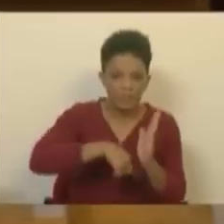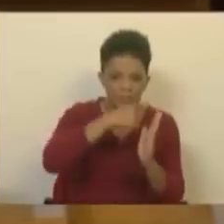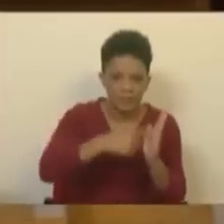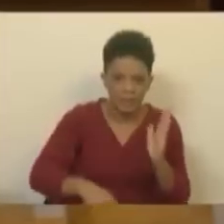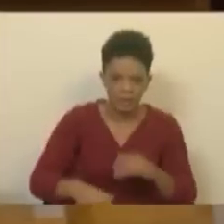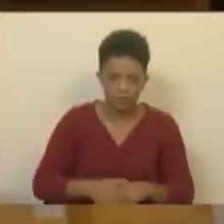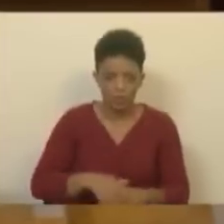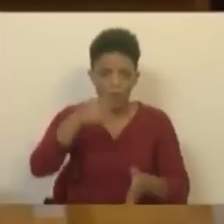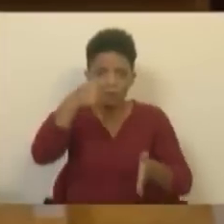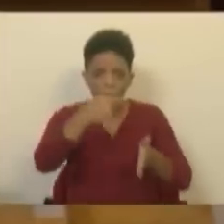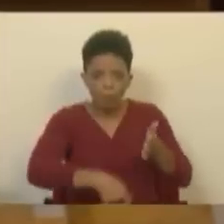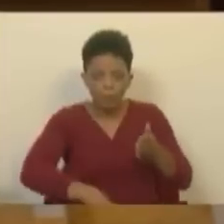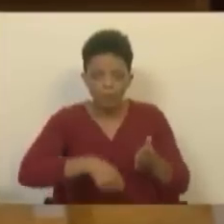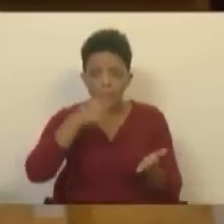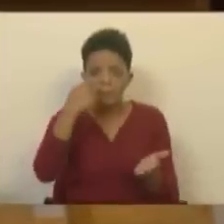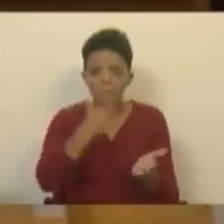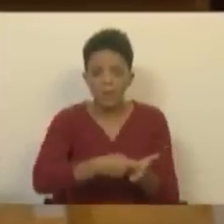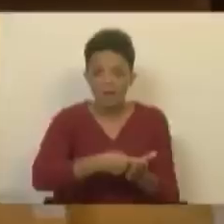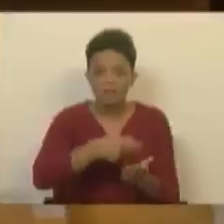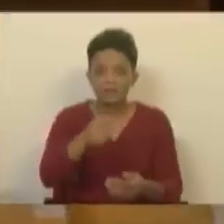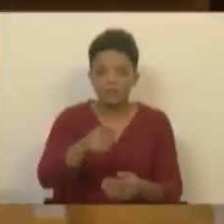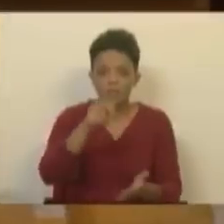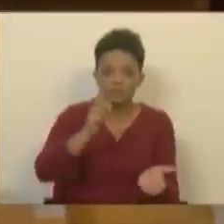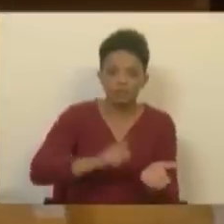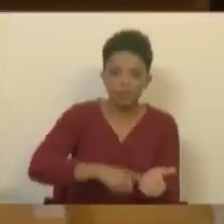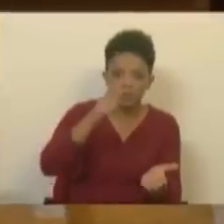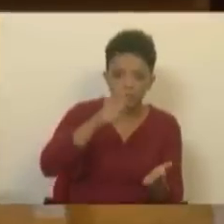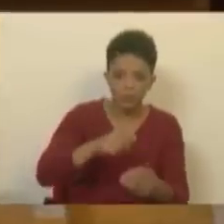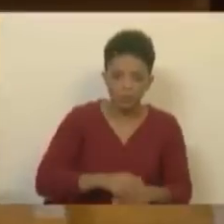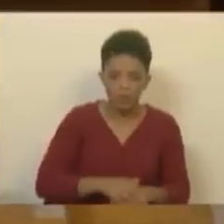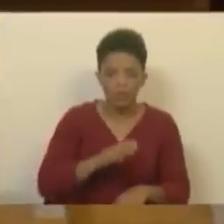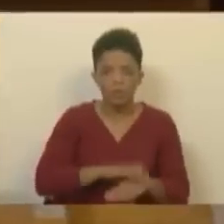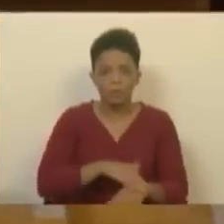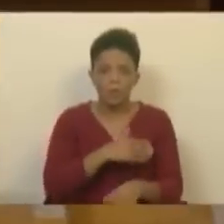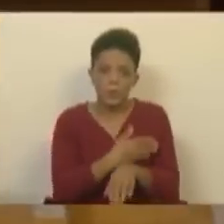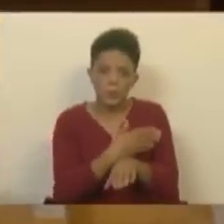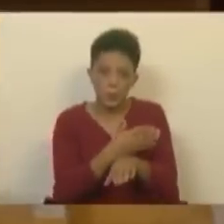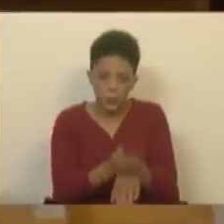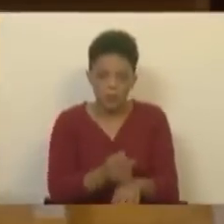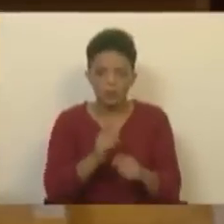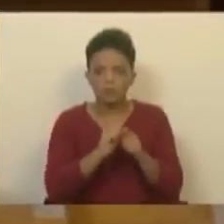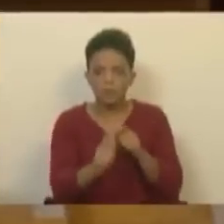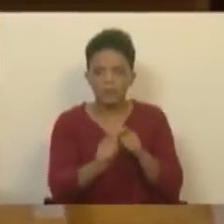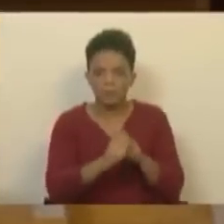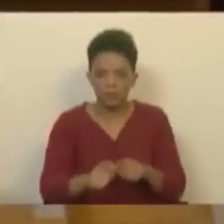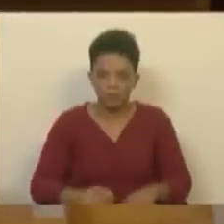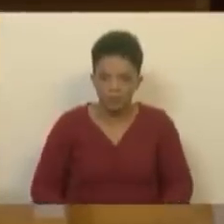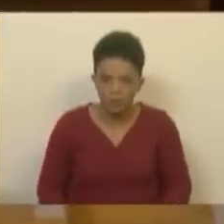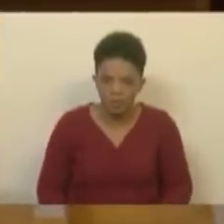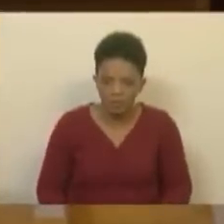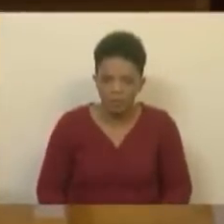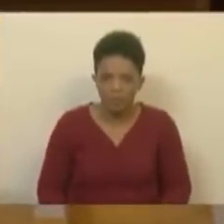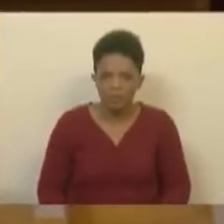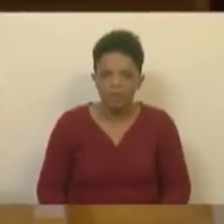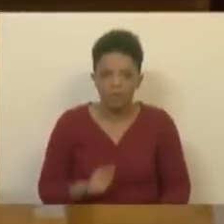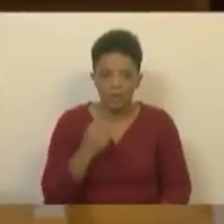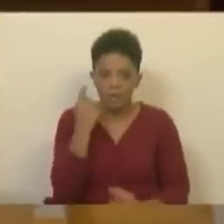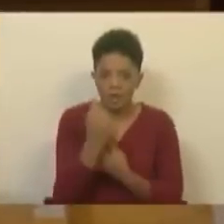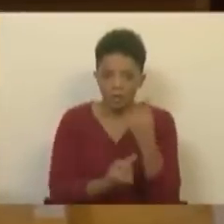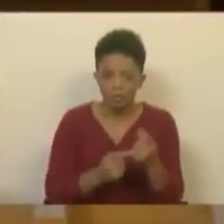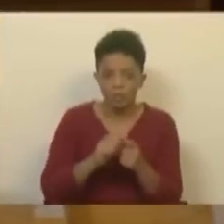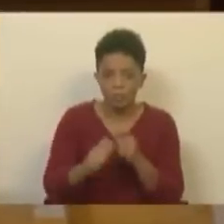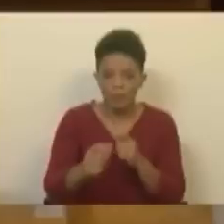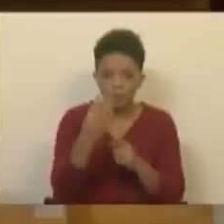multas pagas aos Estados Unidos por atrasos nesses mesmos pagamentos acnes foram